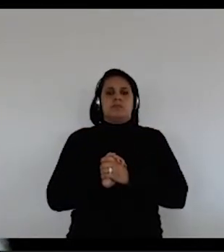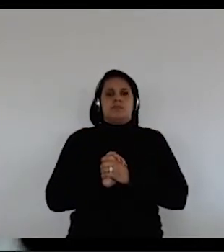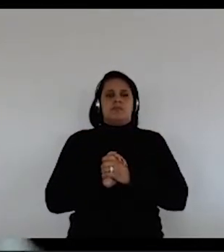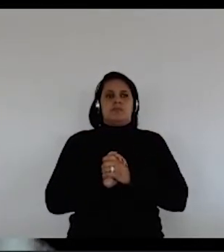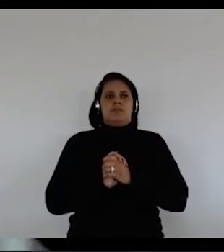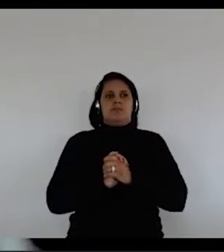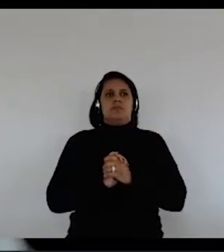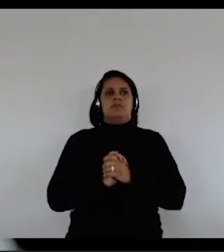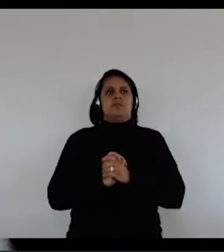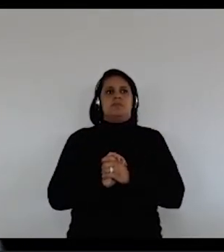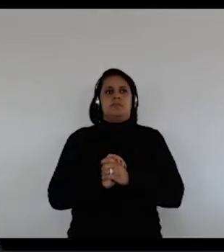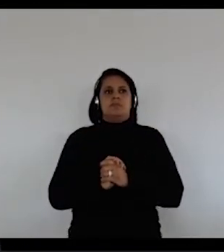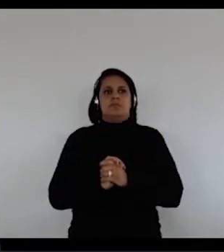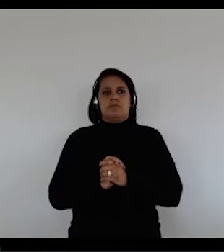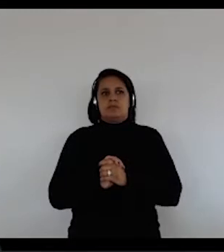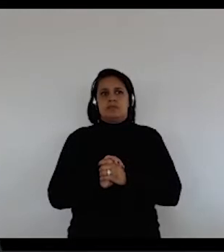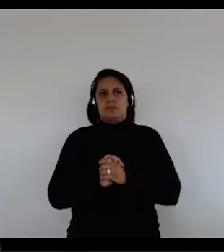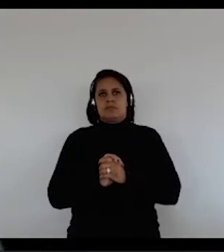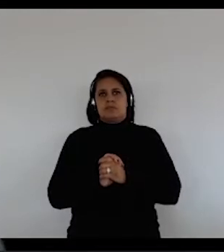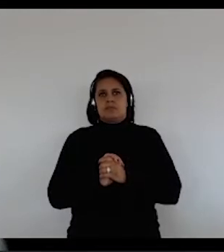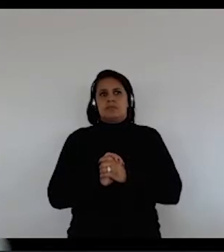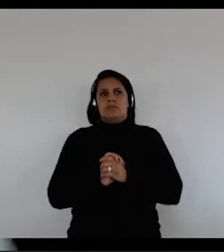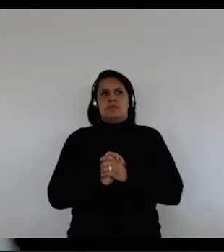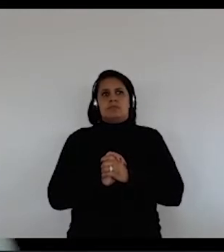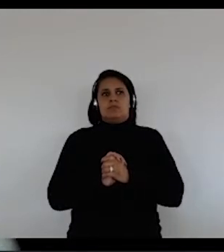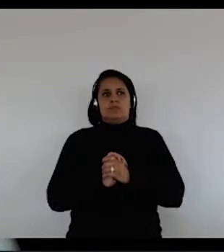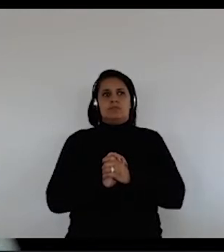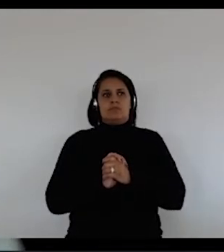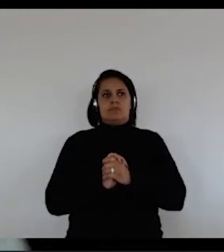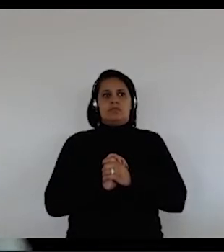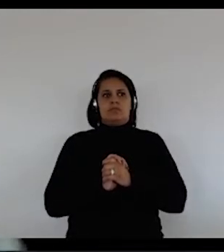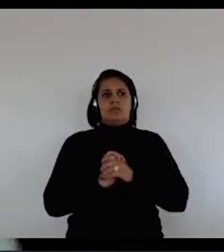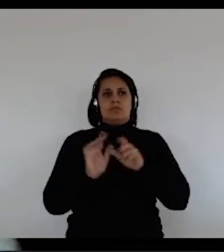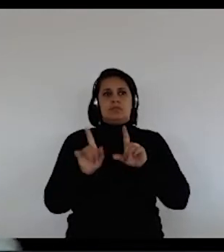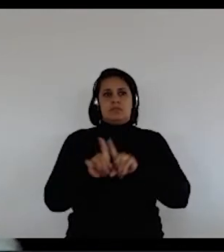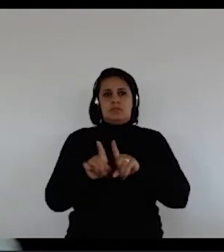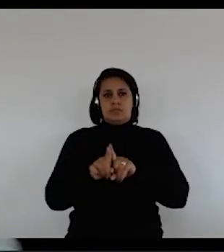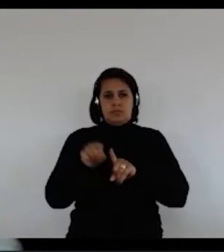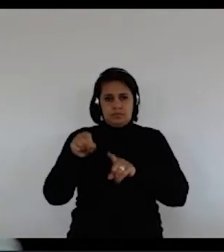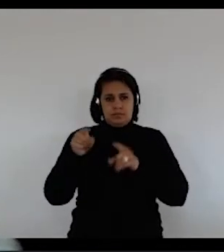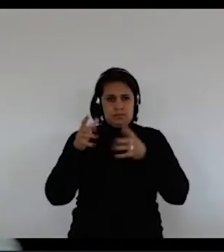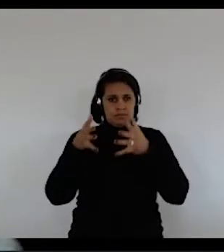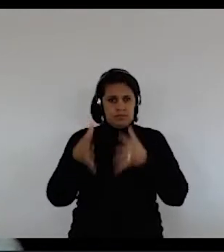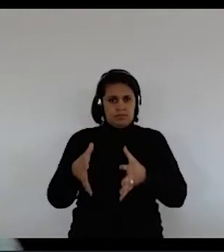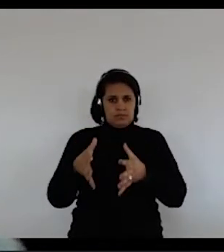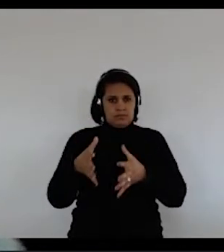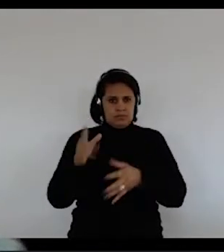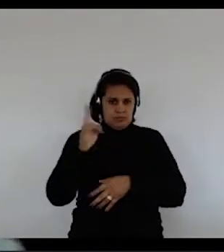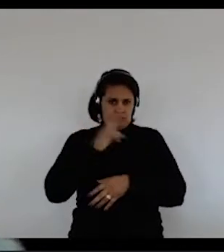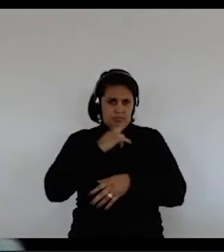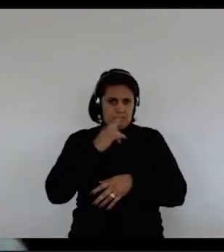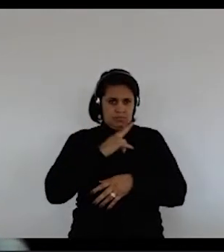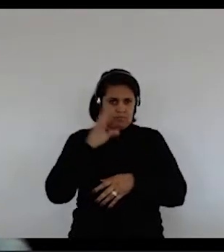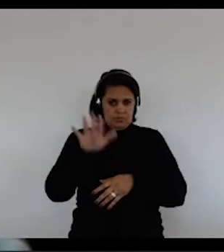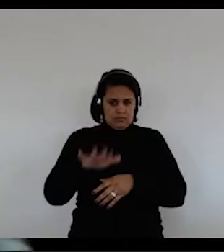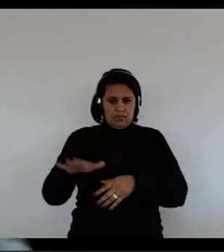Realmente estas atuações urgentes foram em Salamanca, foram